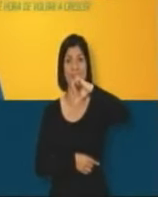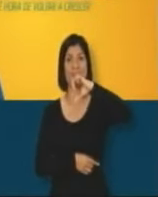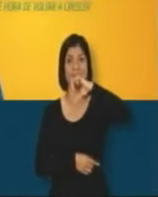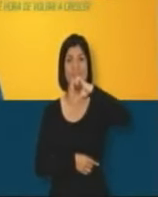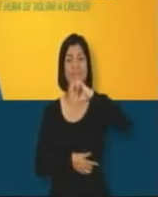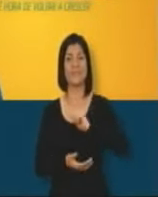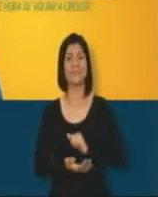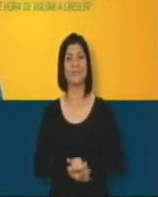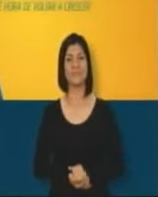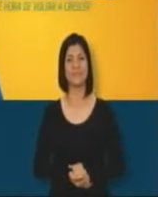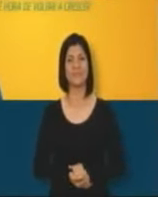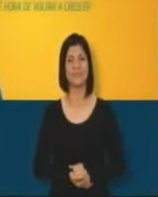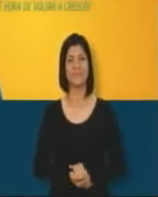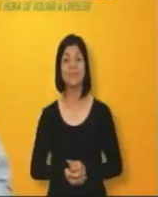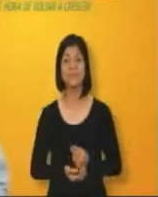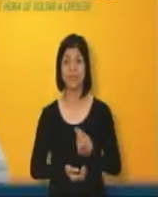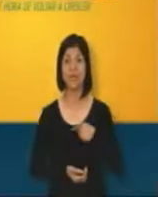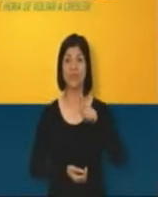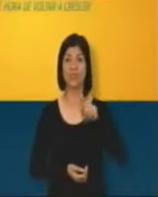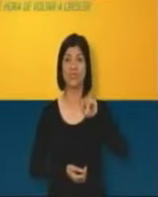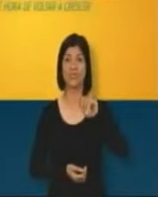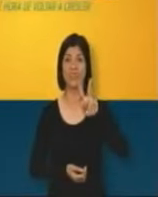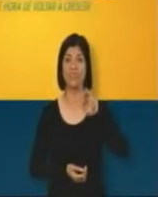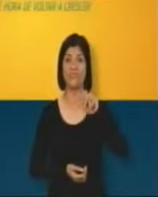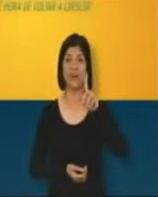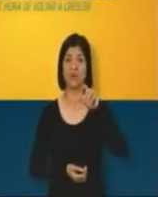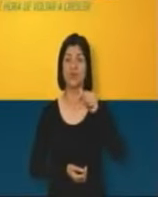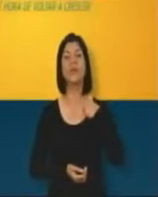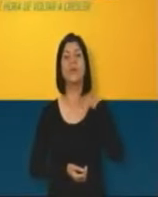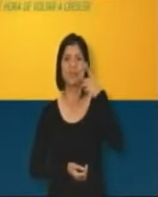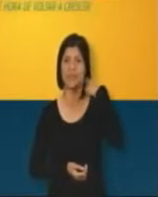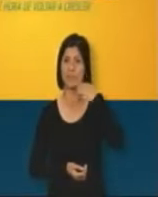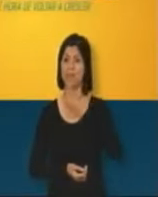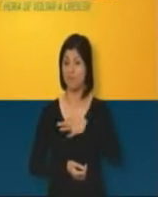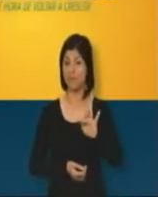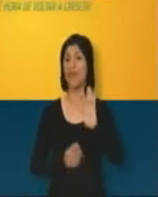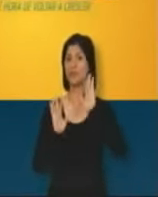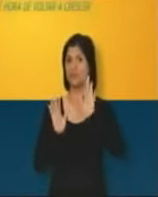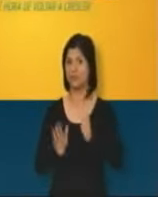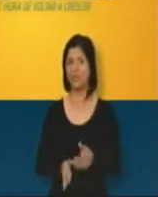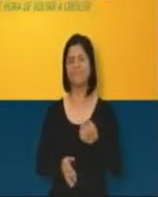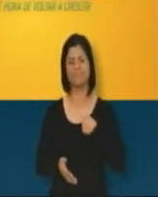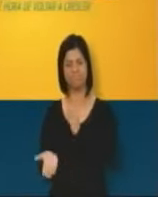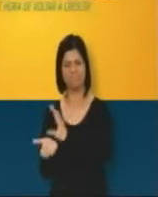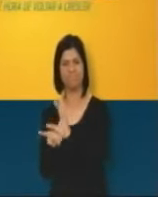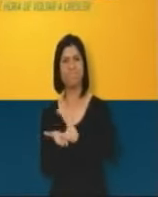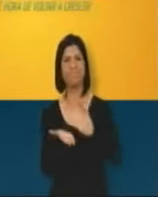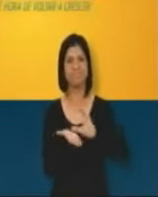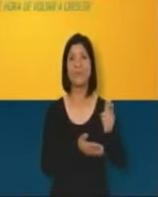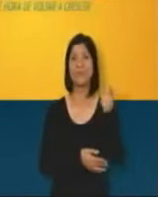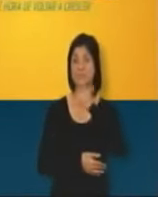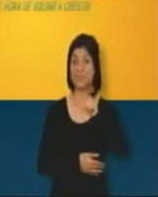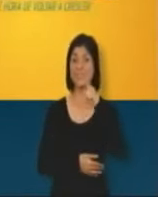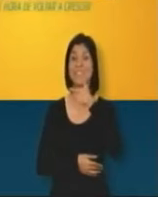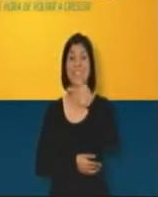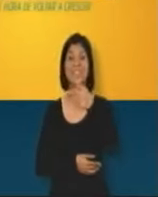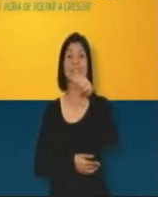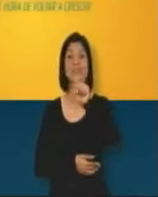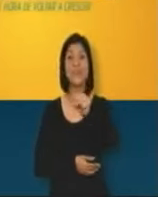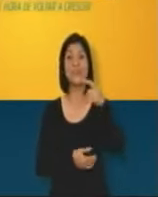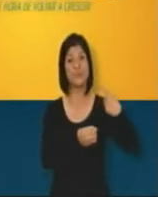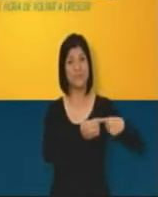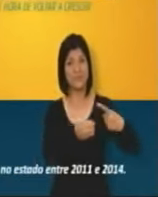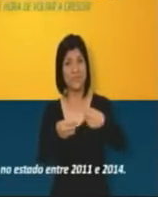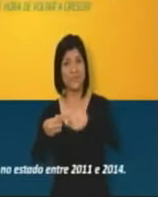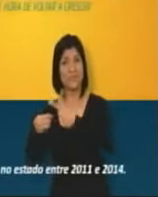federal, 9090. Sou o Givaldo, deputado federal em primeiro mandato. Garanti recursos para os nossos 78